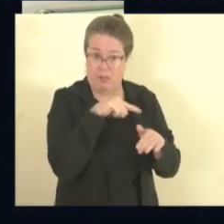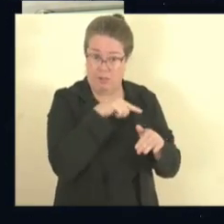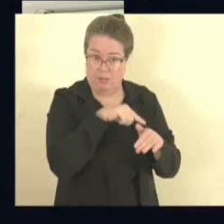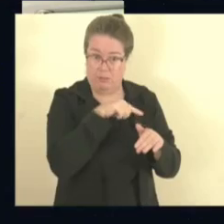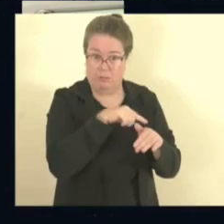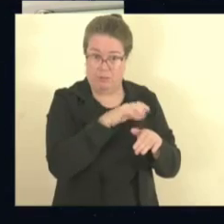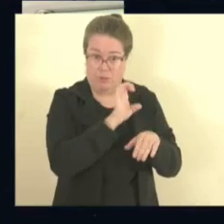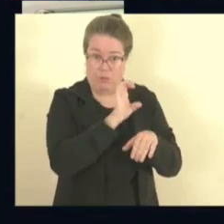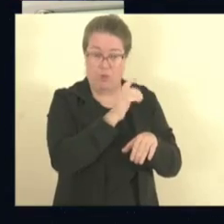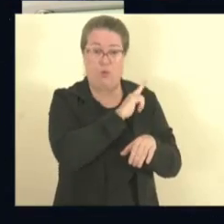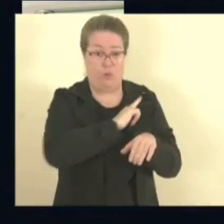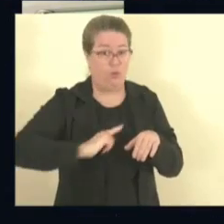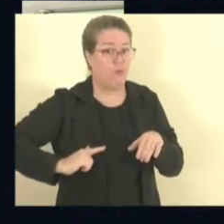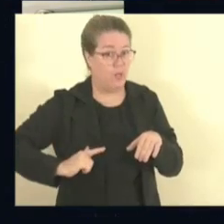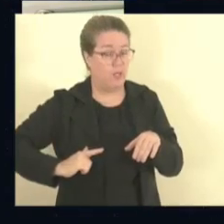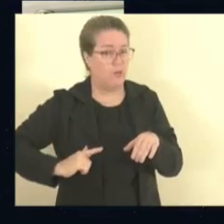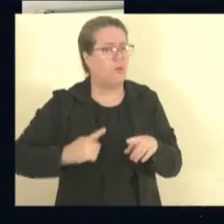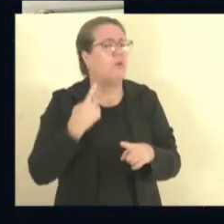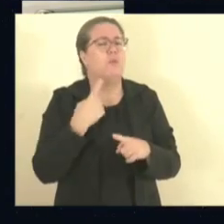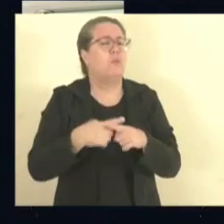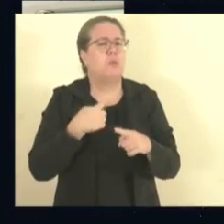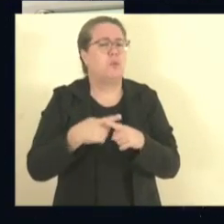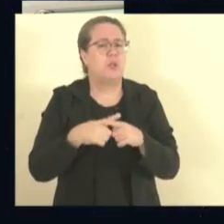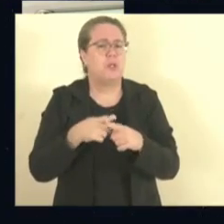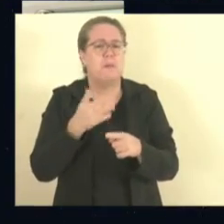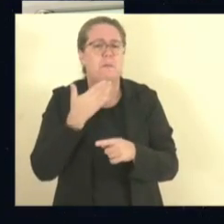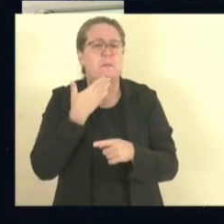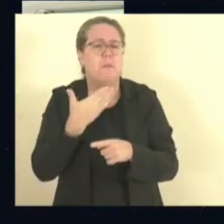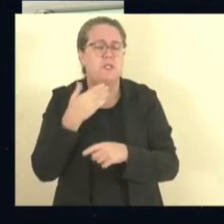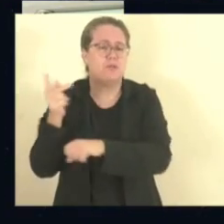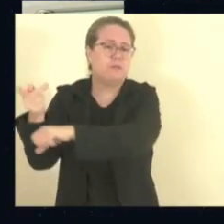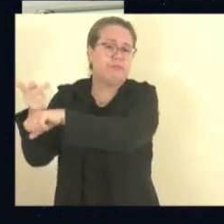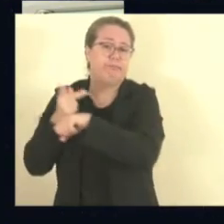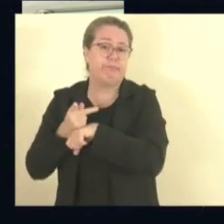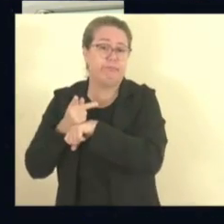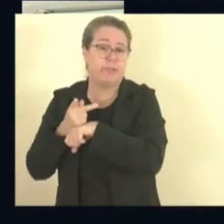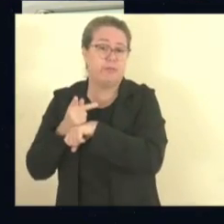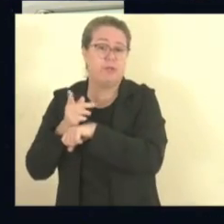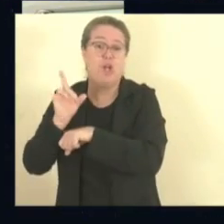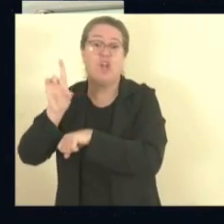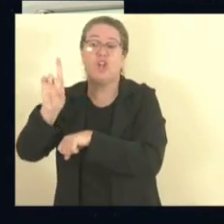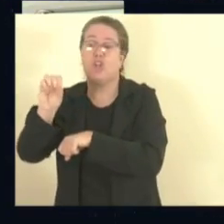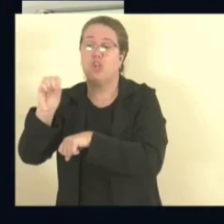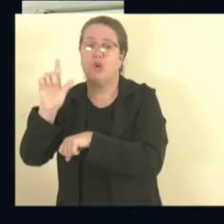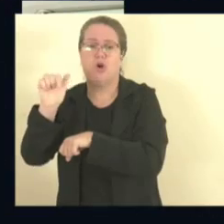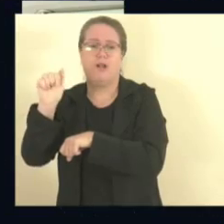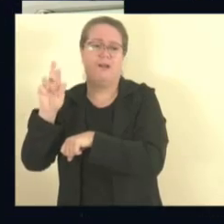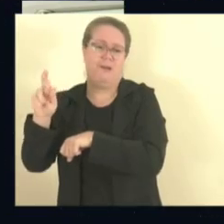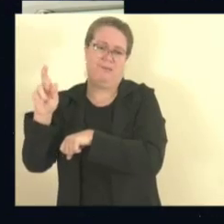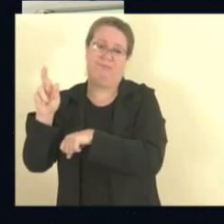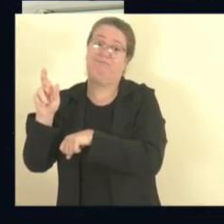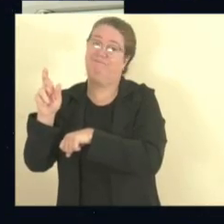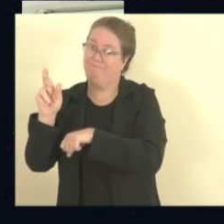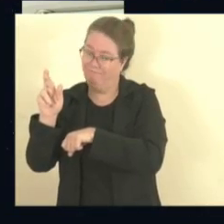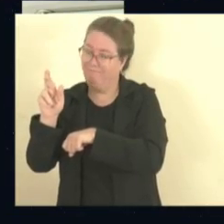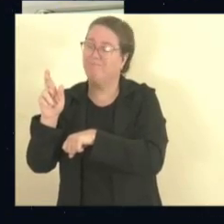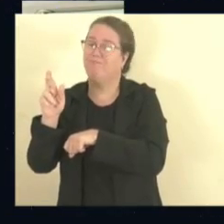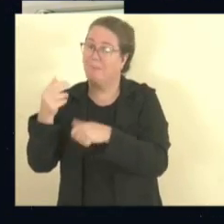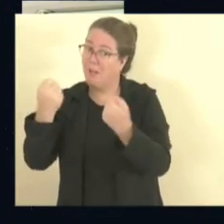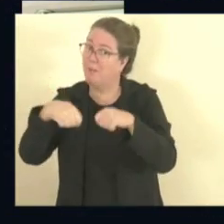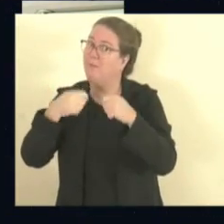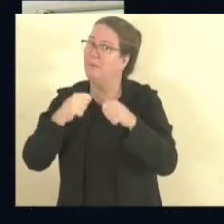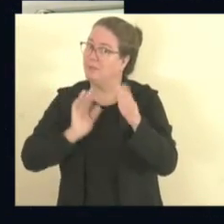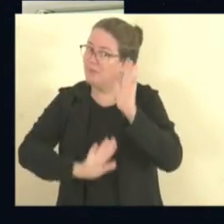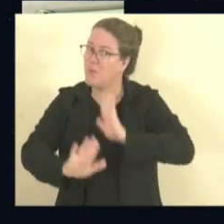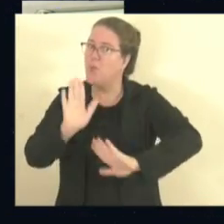poupança, para que contrair um empréstimo em moeda estrangeira? Então, fica aqui a dica, nós estamos com